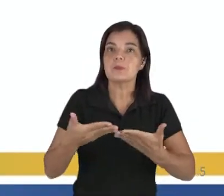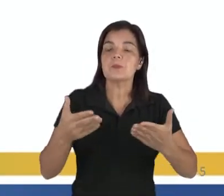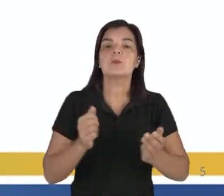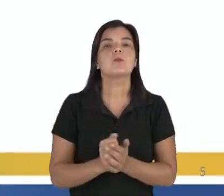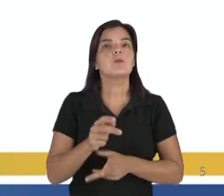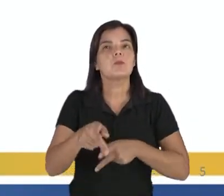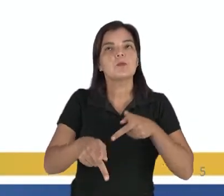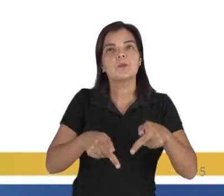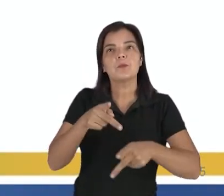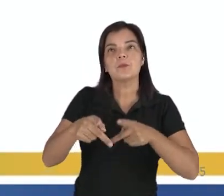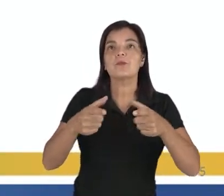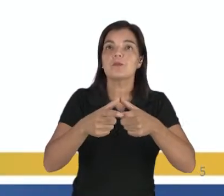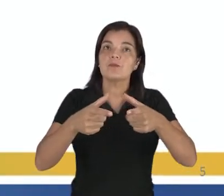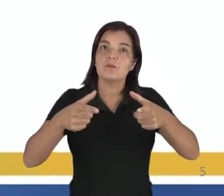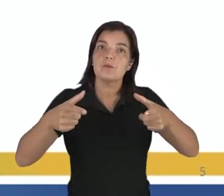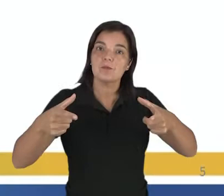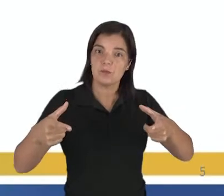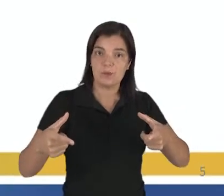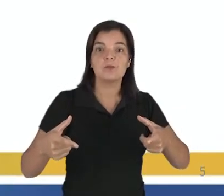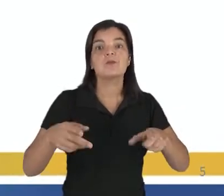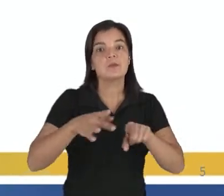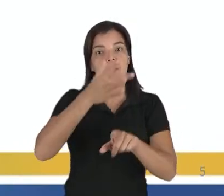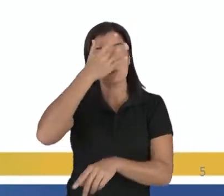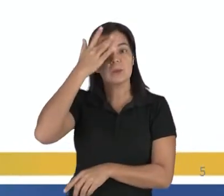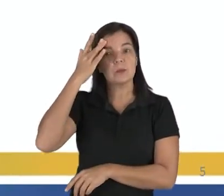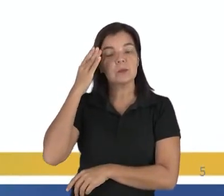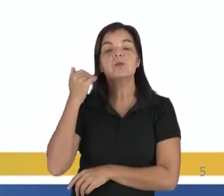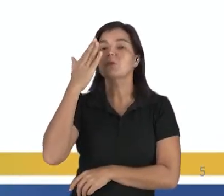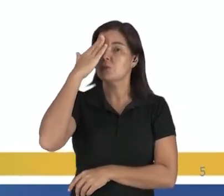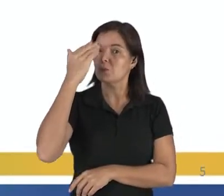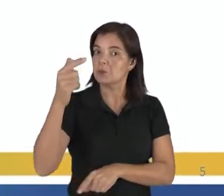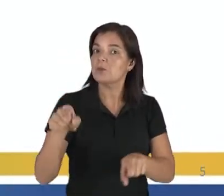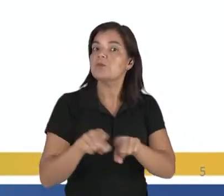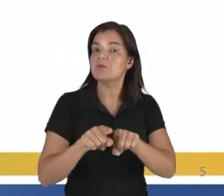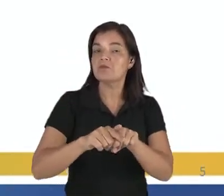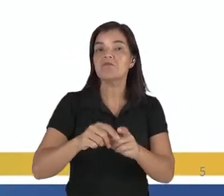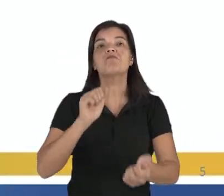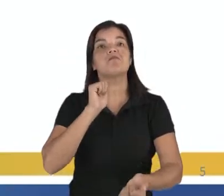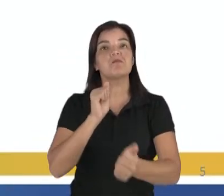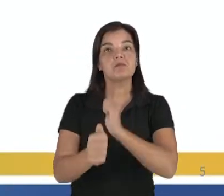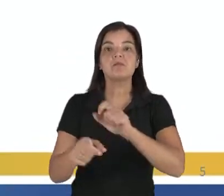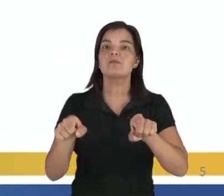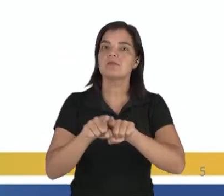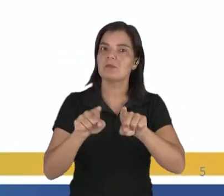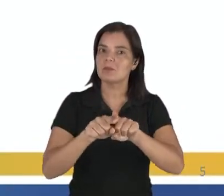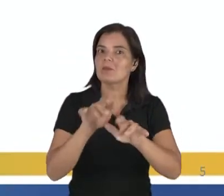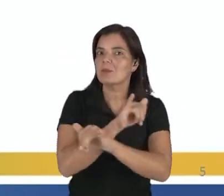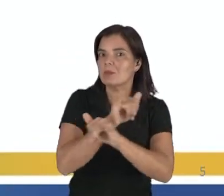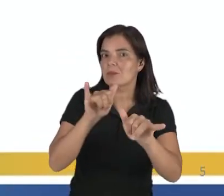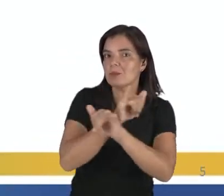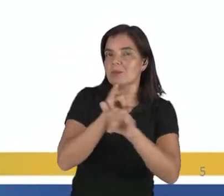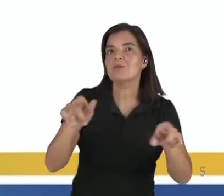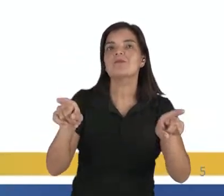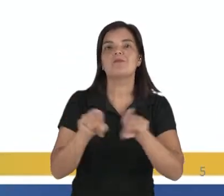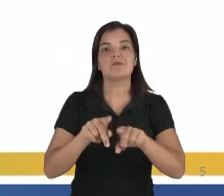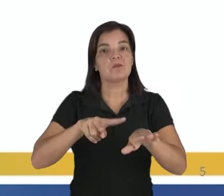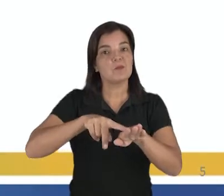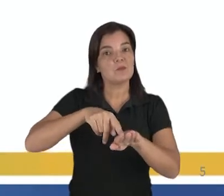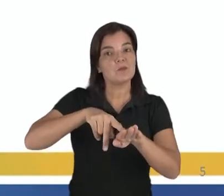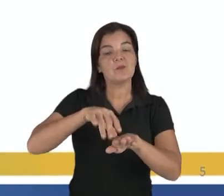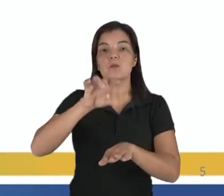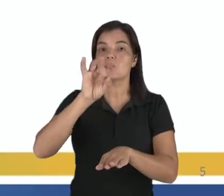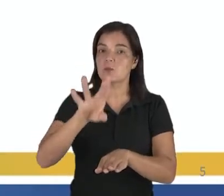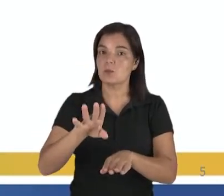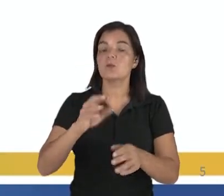atualmente. Sua popularidade vem dos grandes ídolos do esporte e de grande cobertura da imprensa. O skate deixou de ser apenas